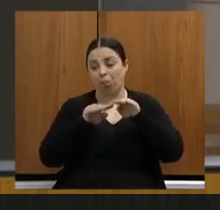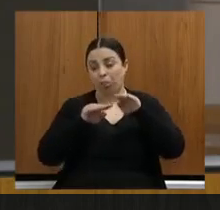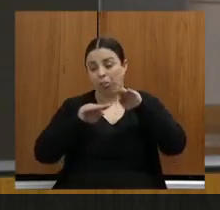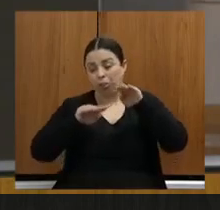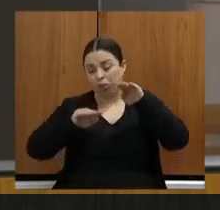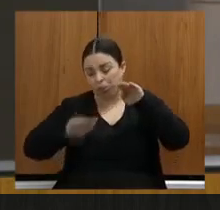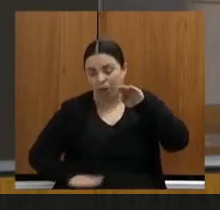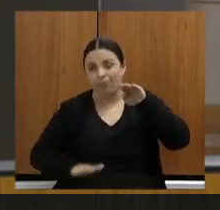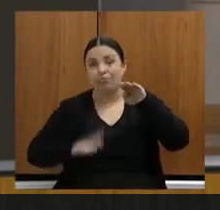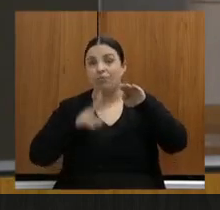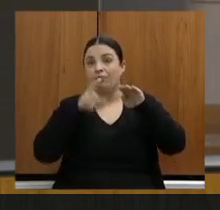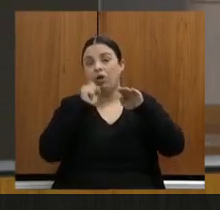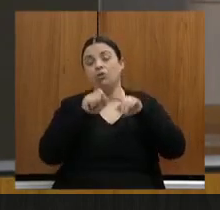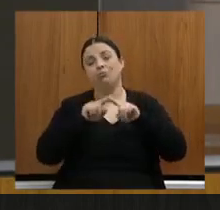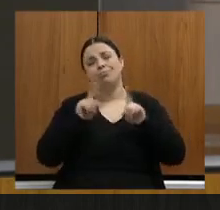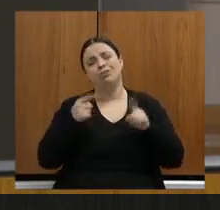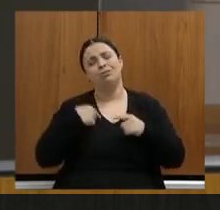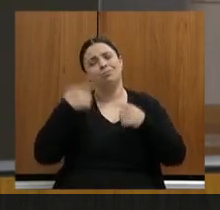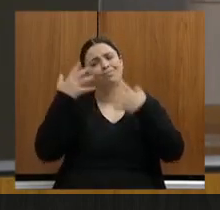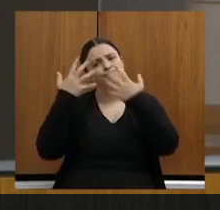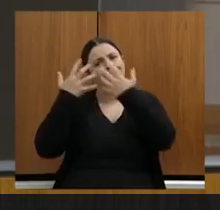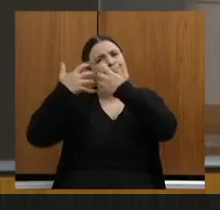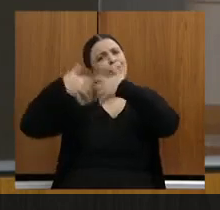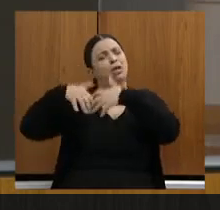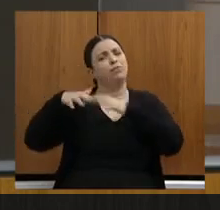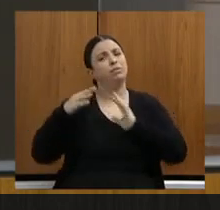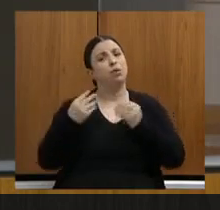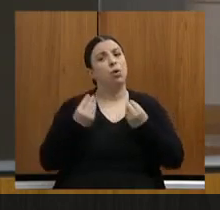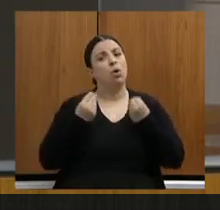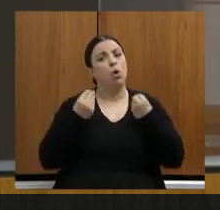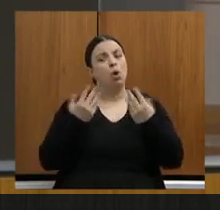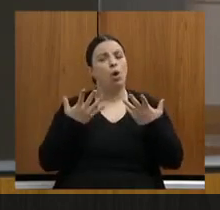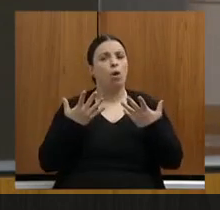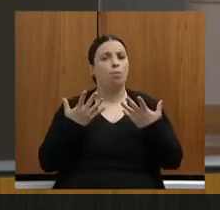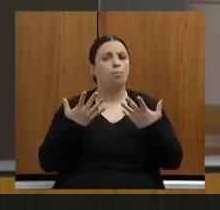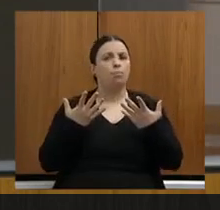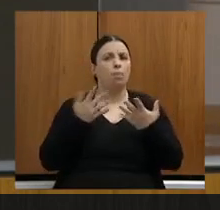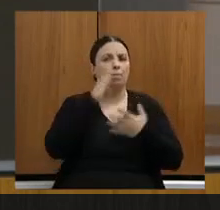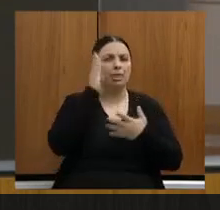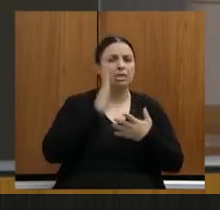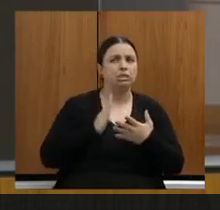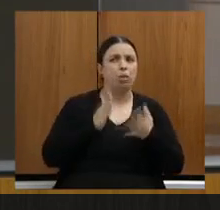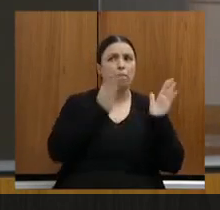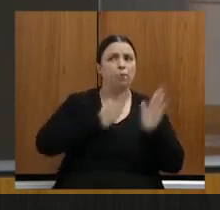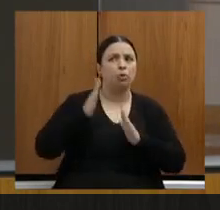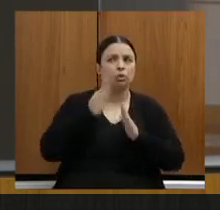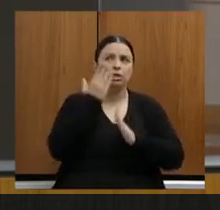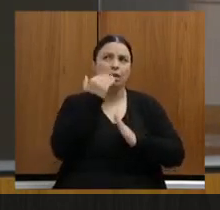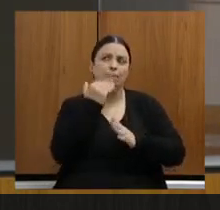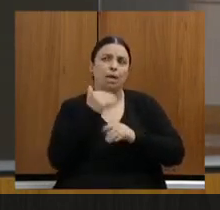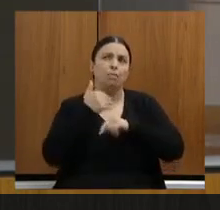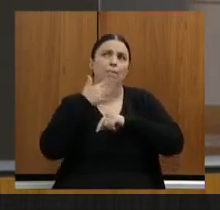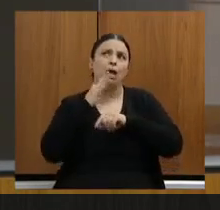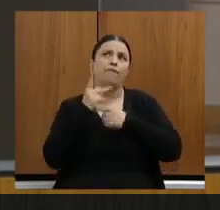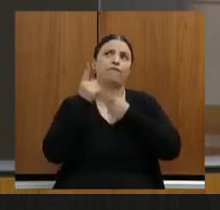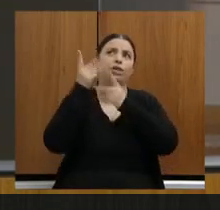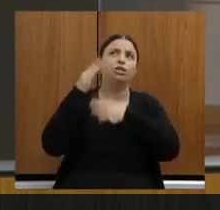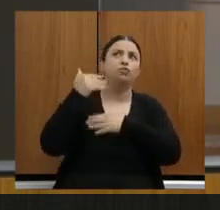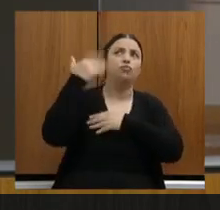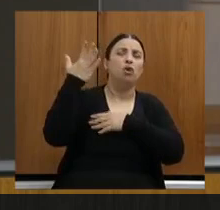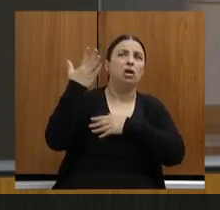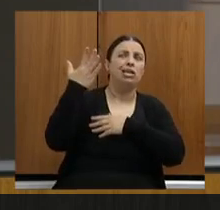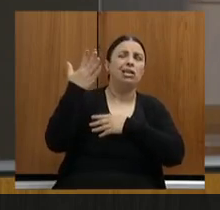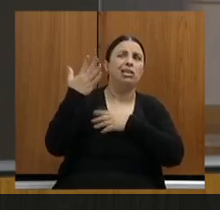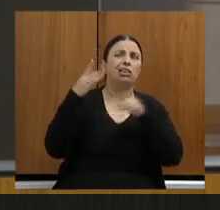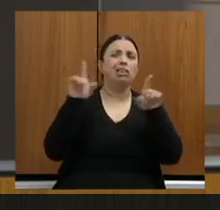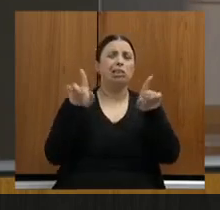mas a gente precisa fazer uma reflexão Como pode o país então que é um dos maiores produtores de alimentos do mundo os maiores exportadores você também um